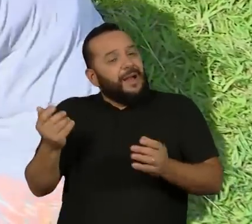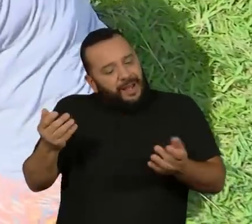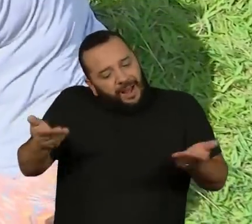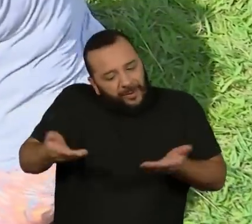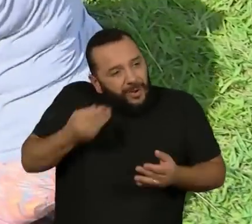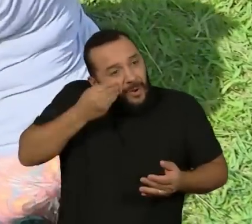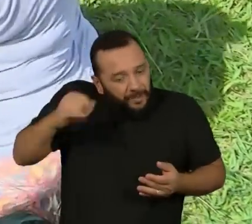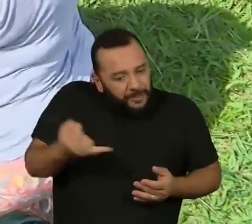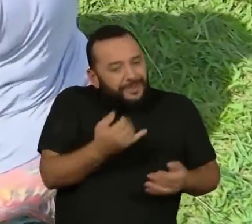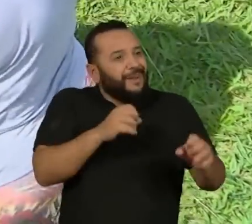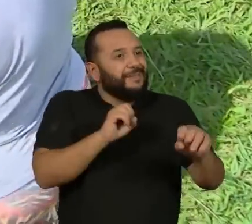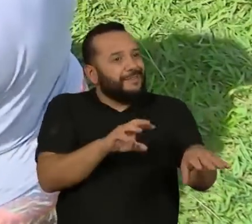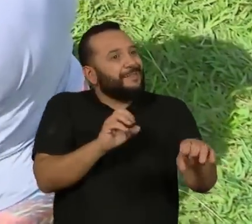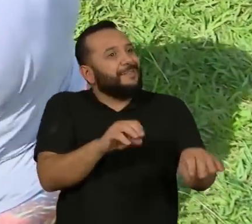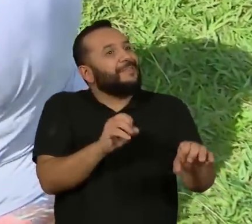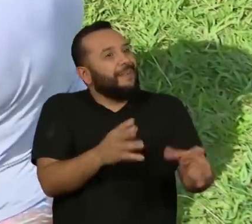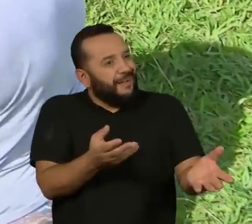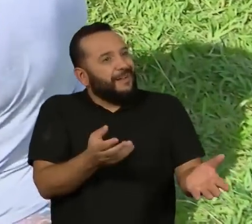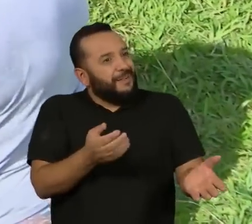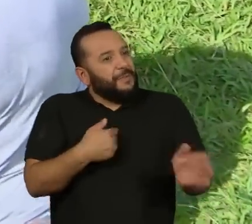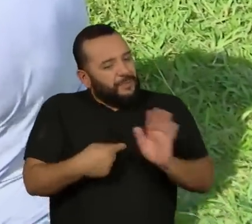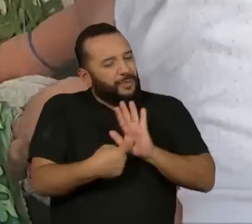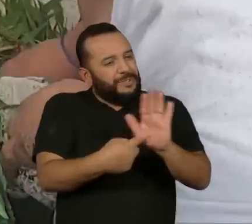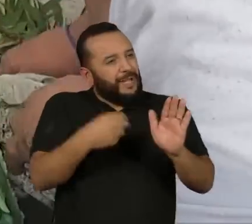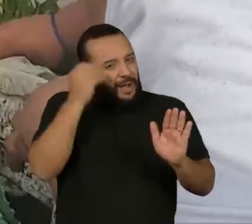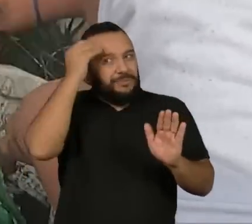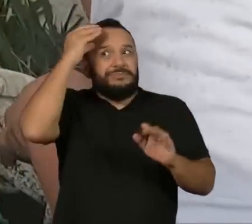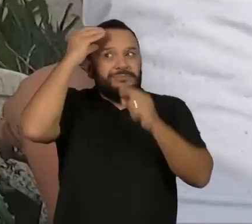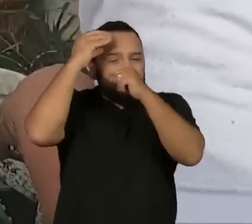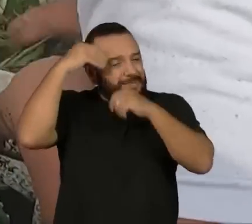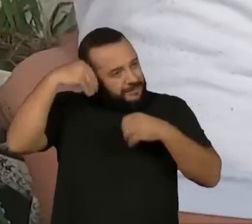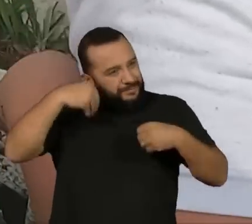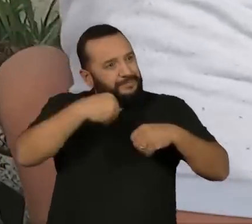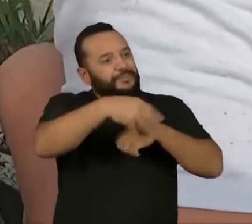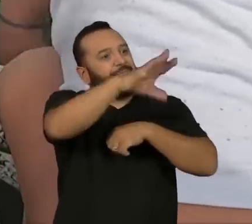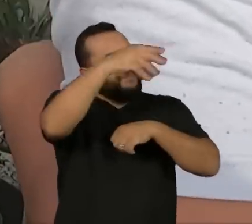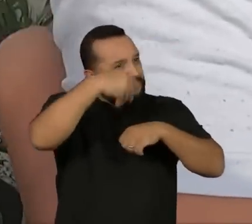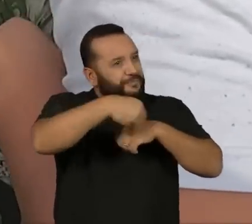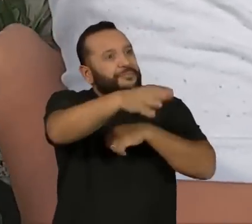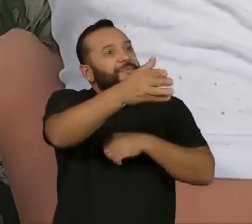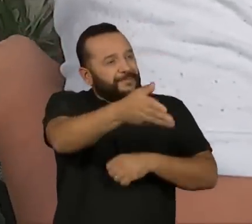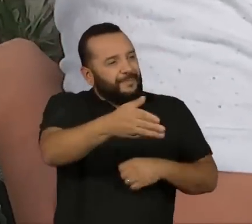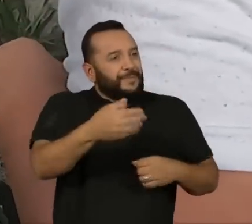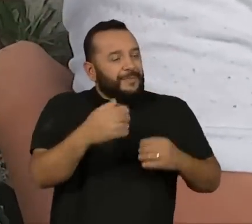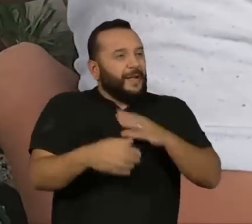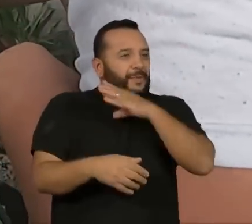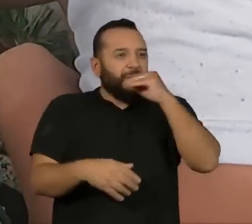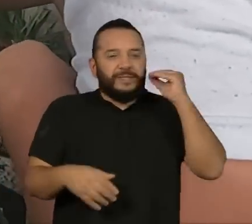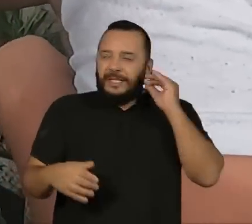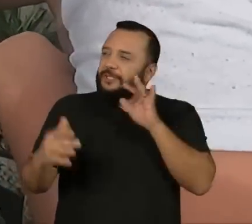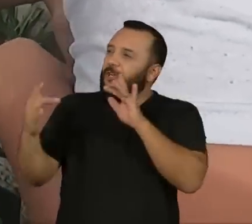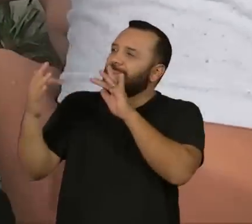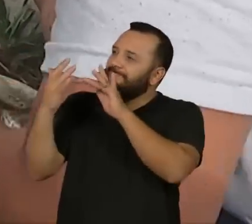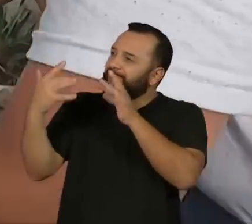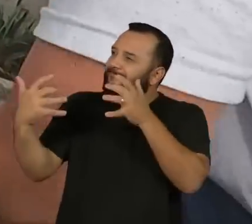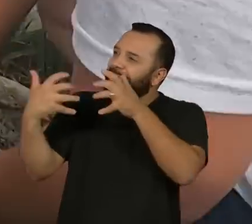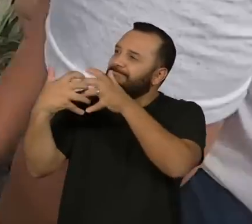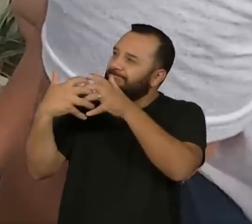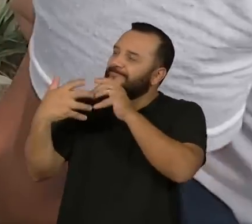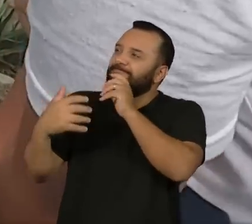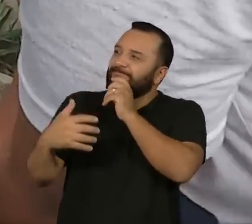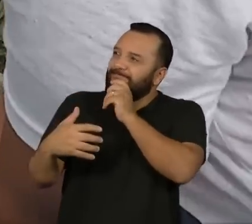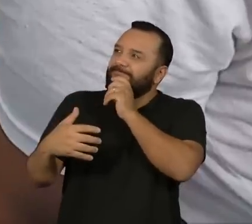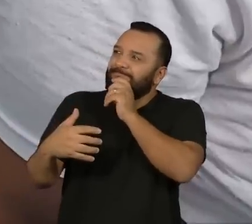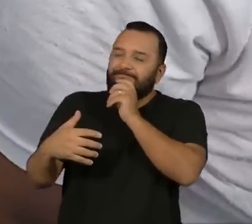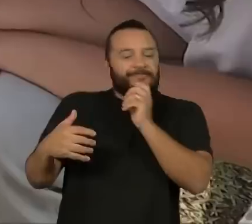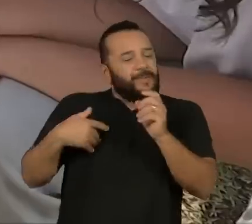ele abraça aquilo e fala, não, eu preciso mostrar tudo que eu sei. Então, quando o adolescente entra em contato, ele consegue perceber que, assim, o mundo é muito